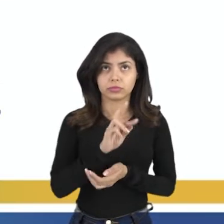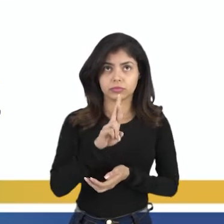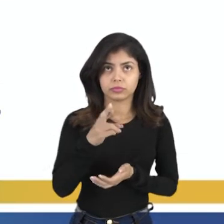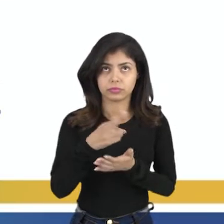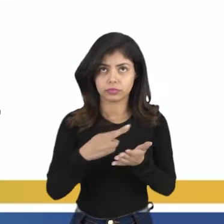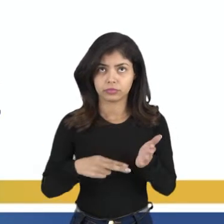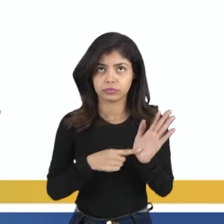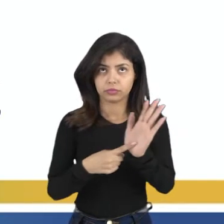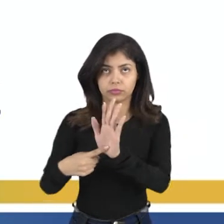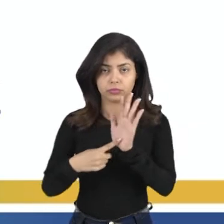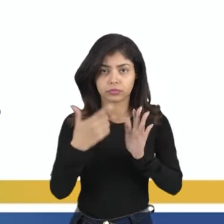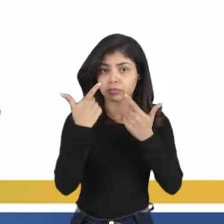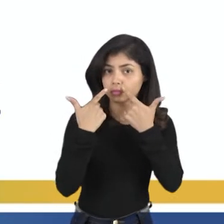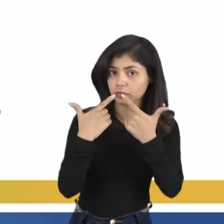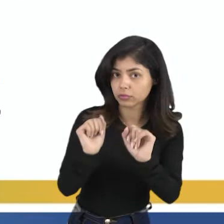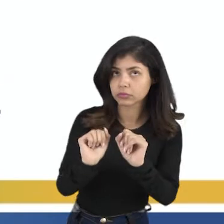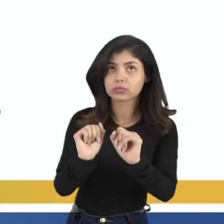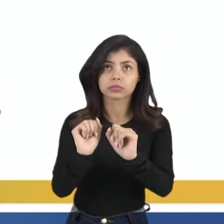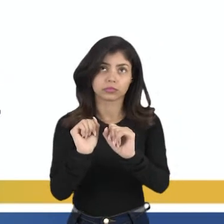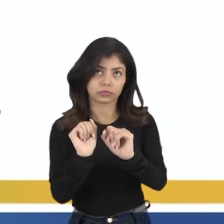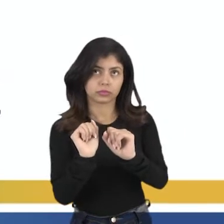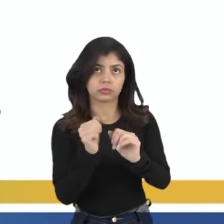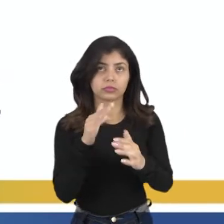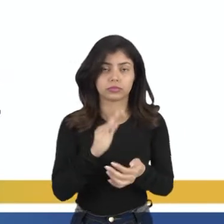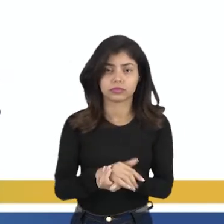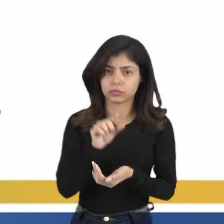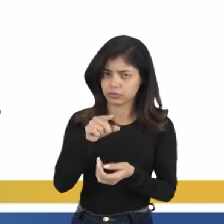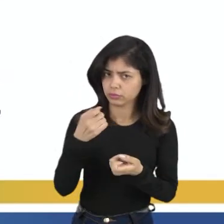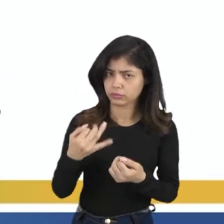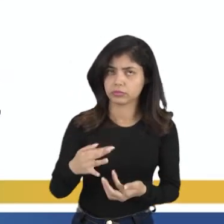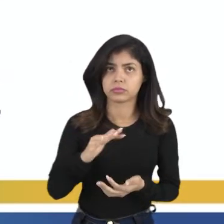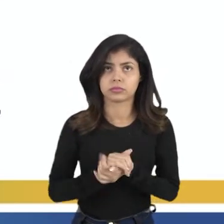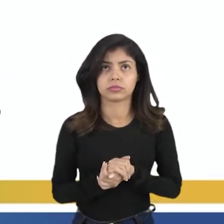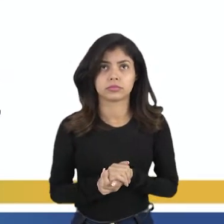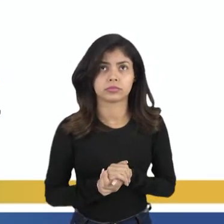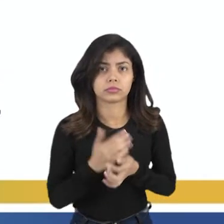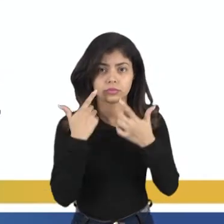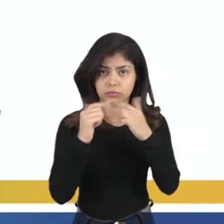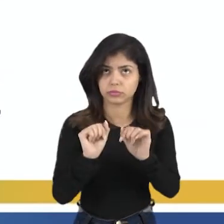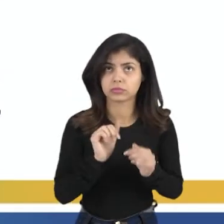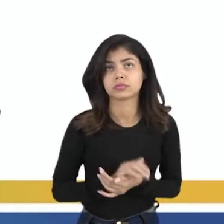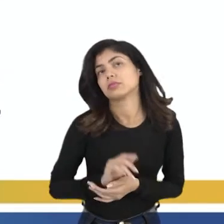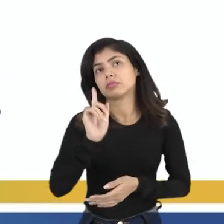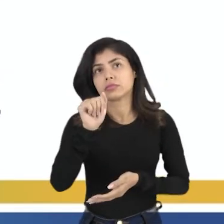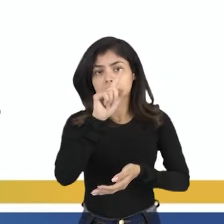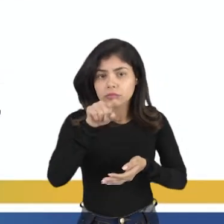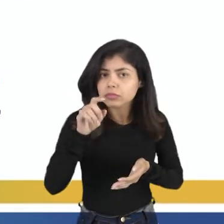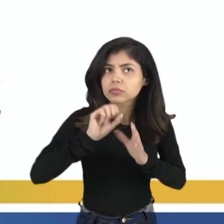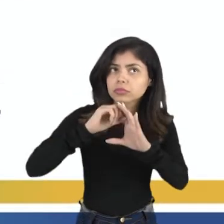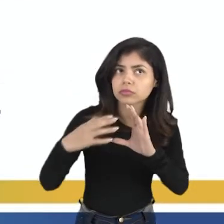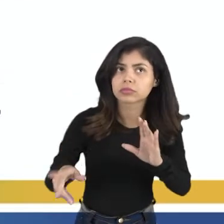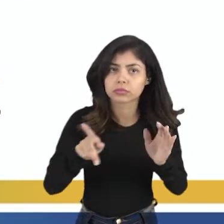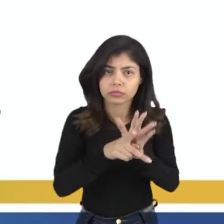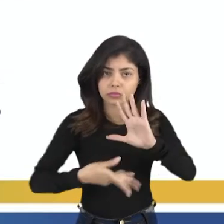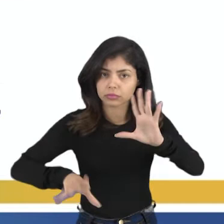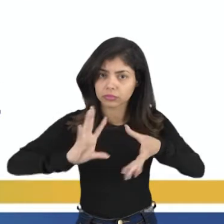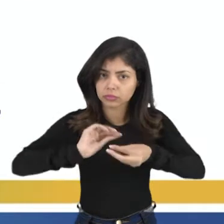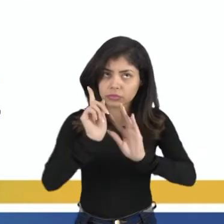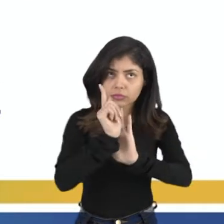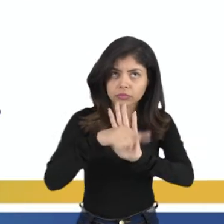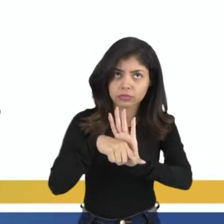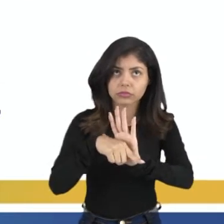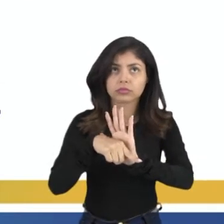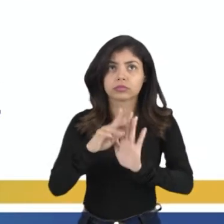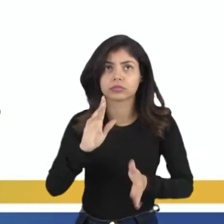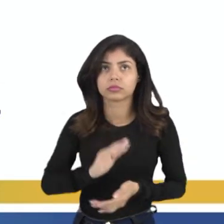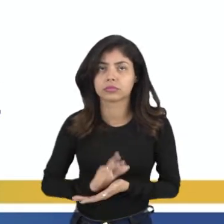função referencial, ele já está dizendo o que você vai tratar. Referencial da linguagem. É uma marca característica